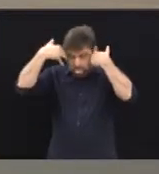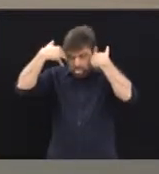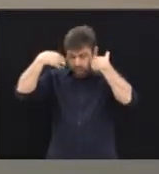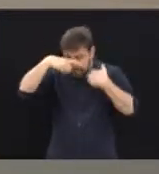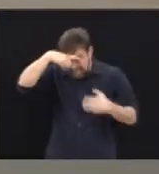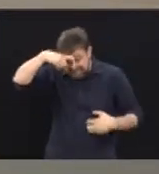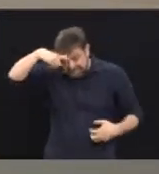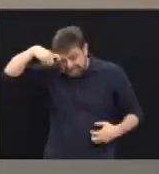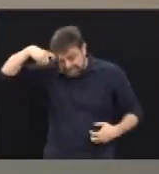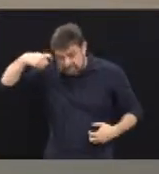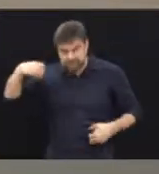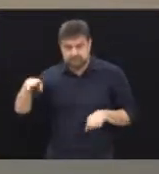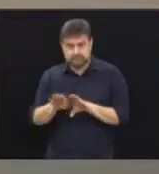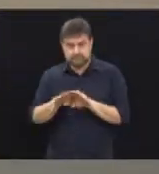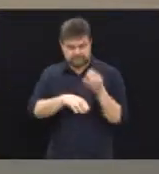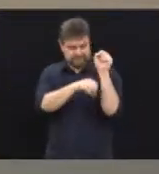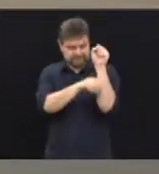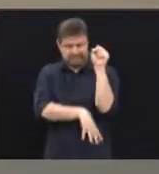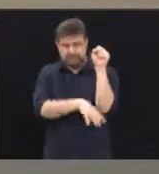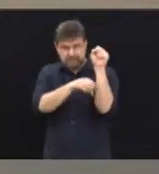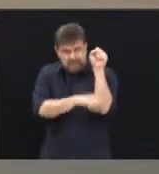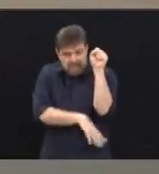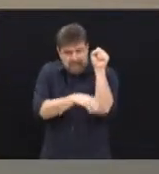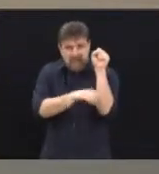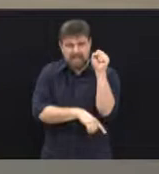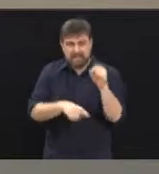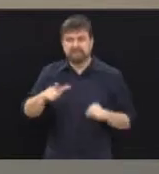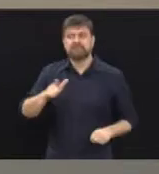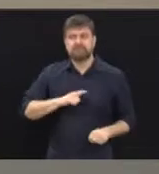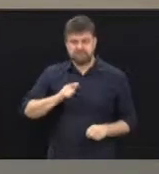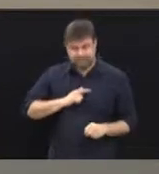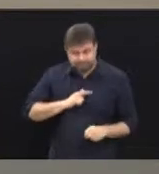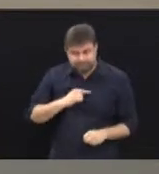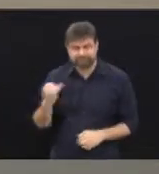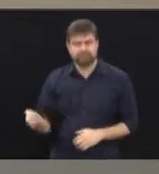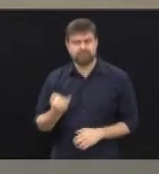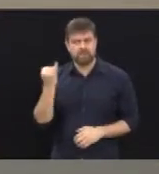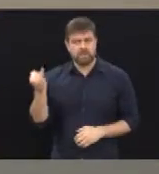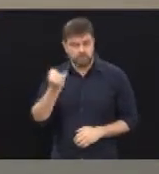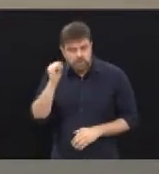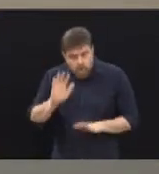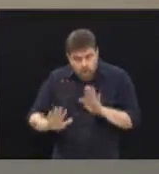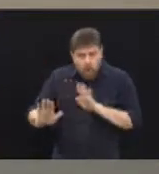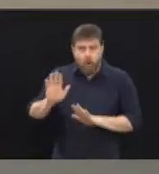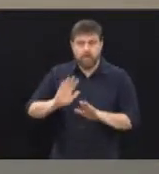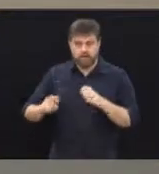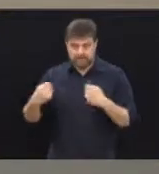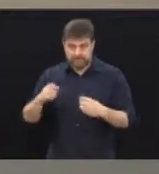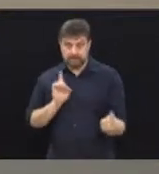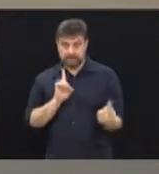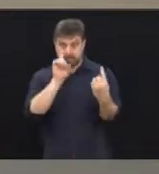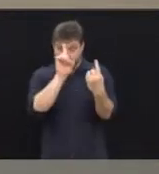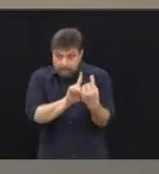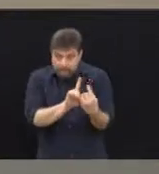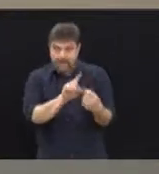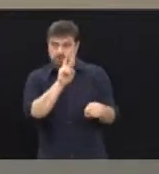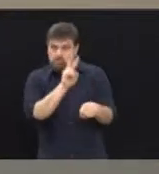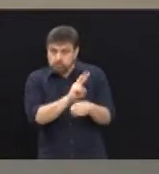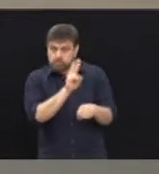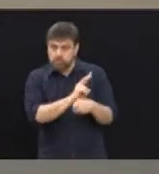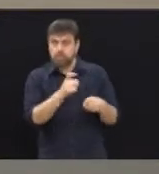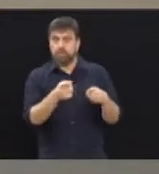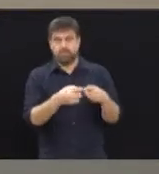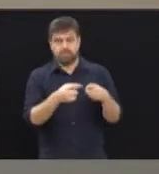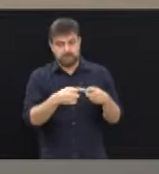calor, pode ter diarreia. E é uma situação bem importante, né? Que tem que procurar atendimento, tem que tratar, porque é uma